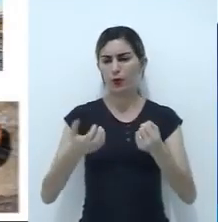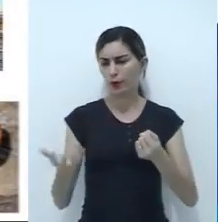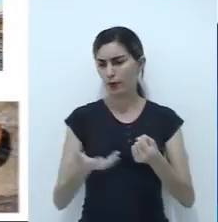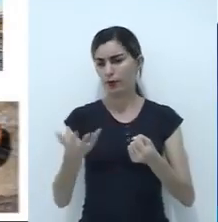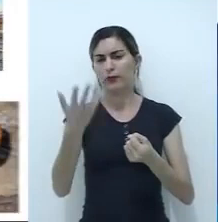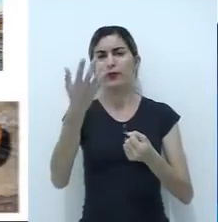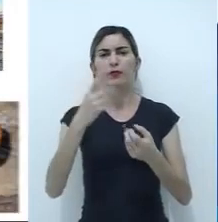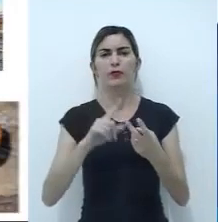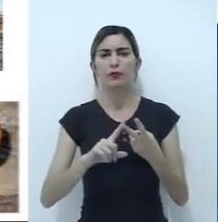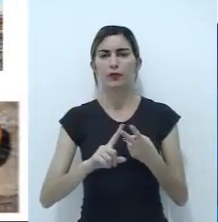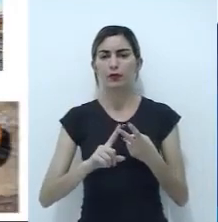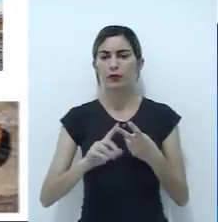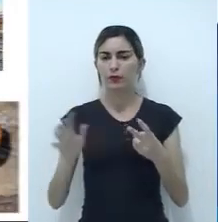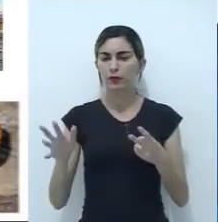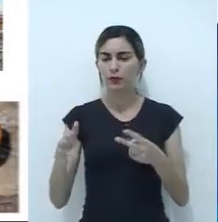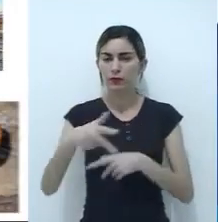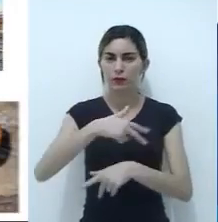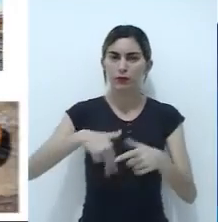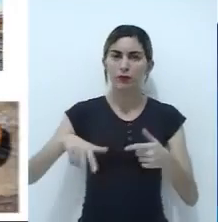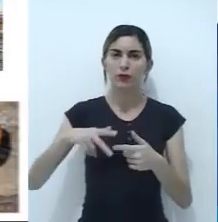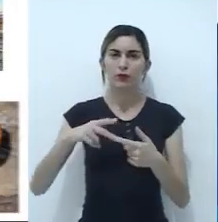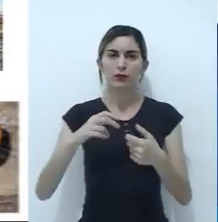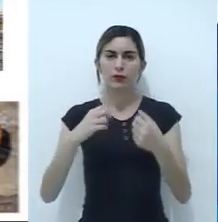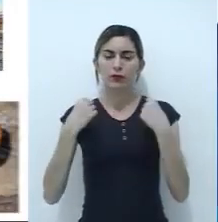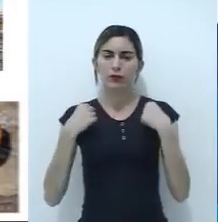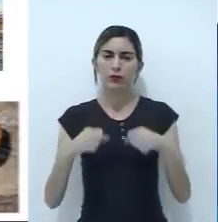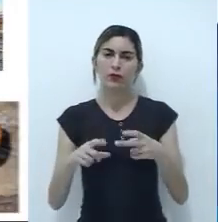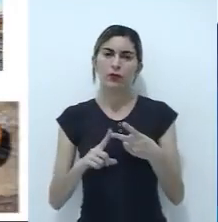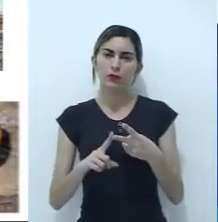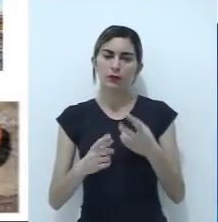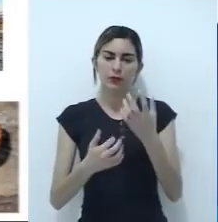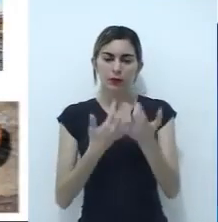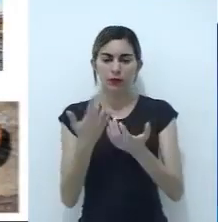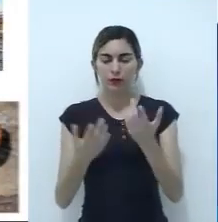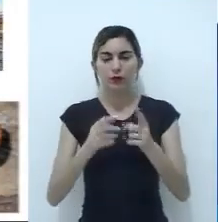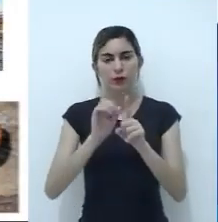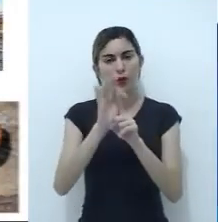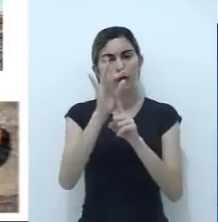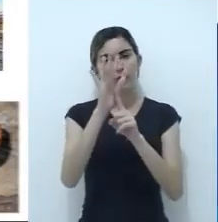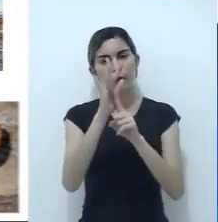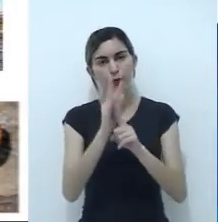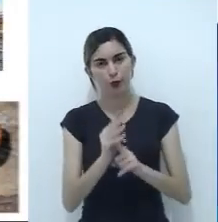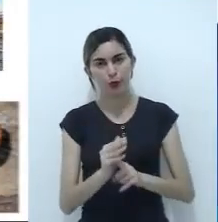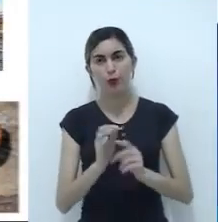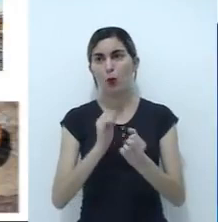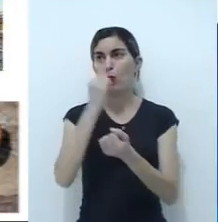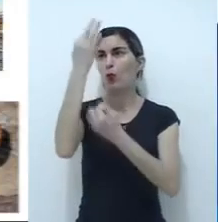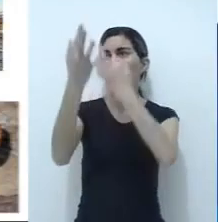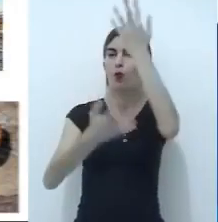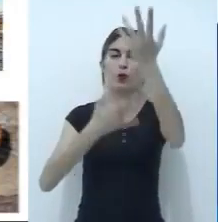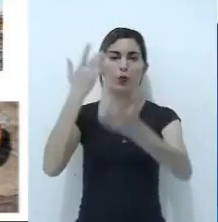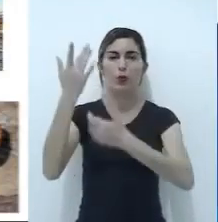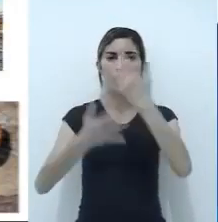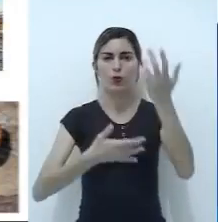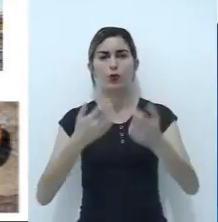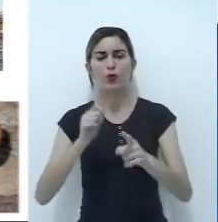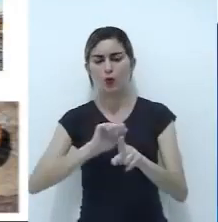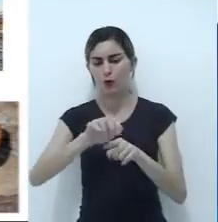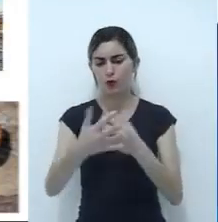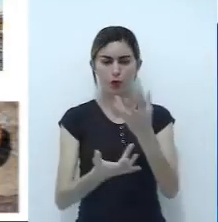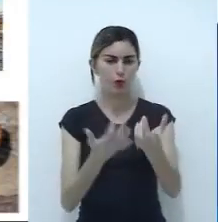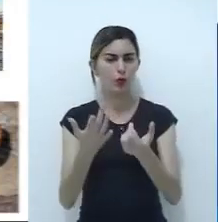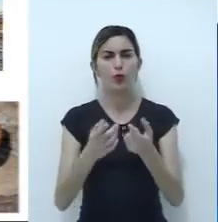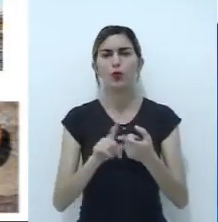em movimento, movimentação dos músculos, a queima de uma vela, incêndios, acender